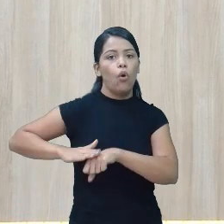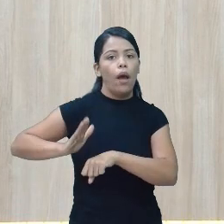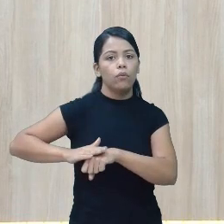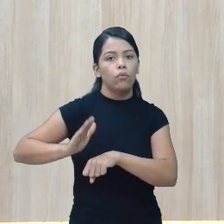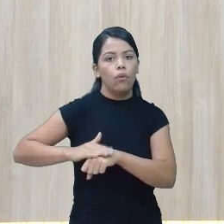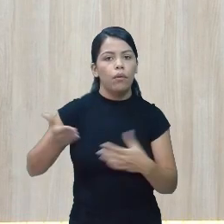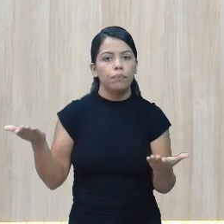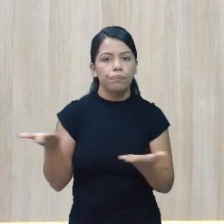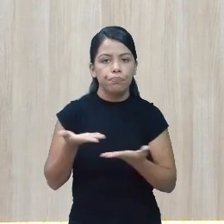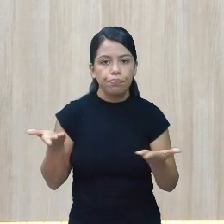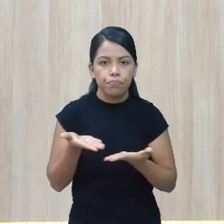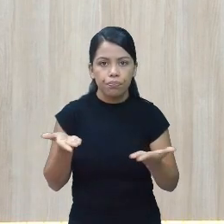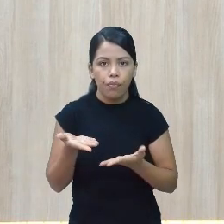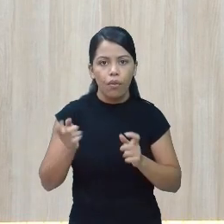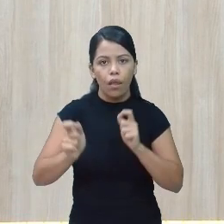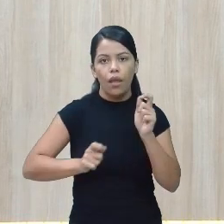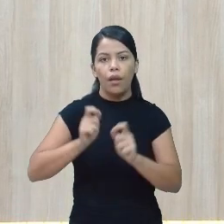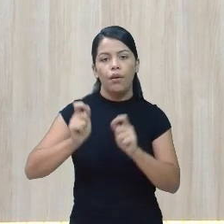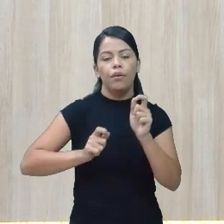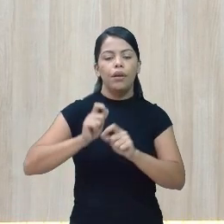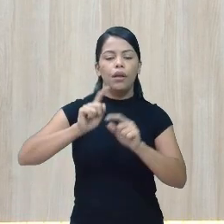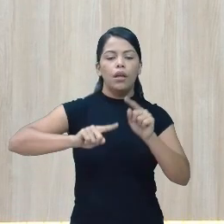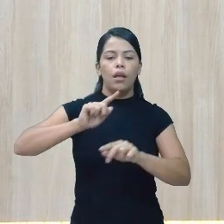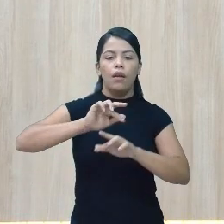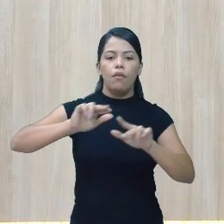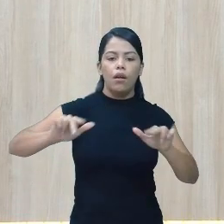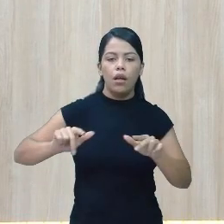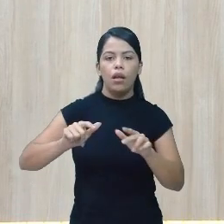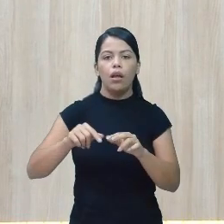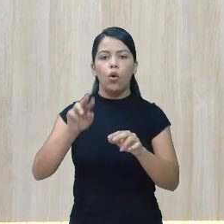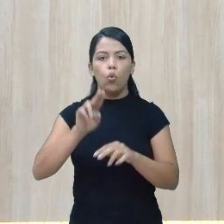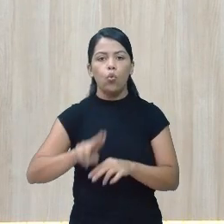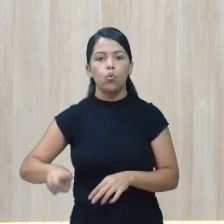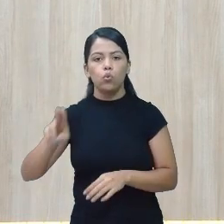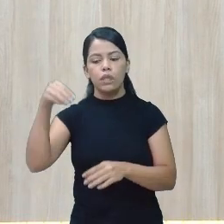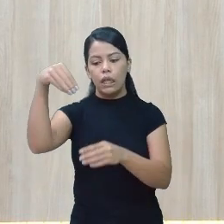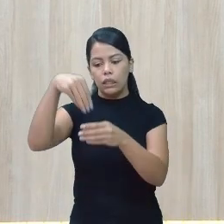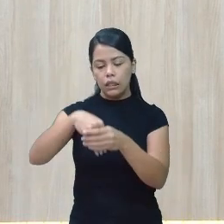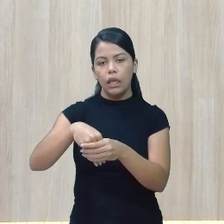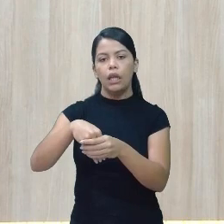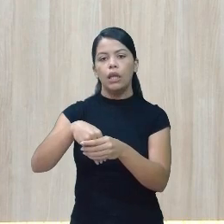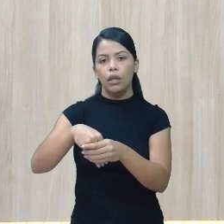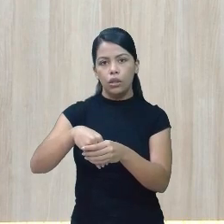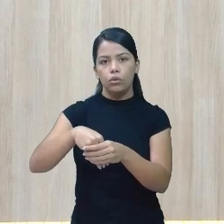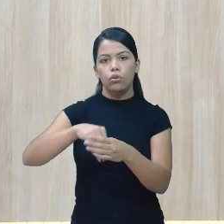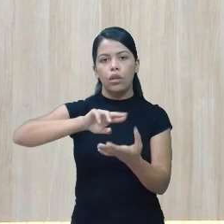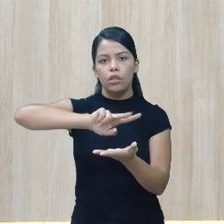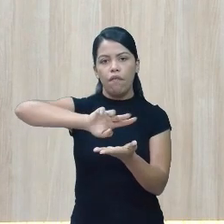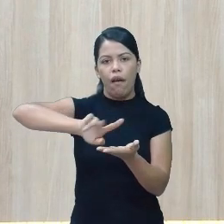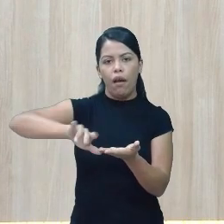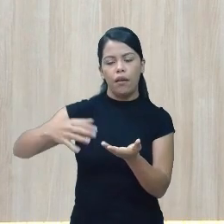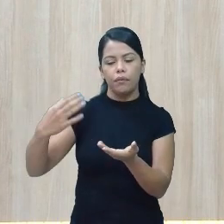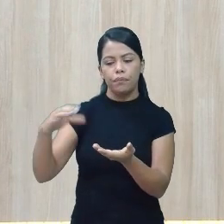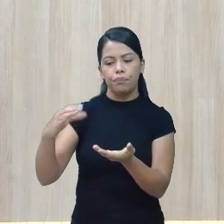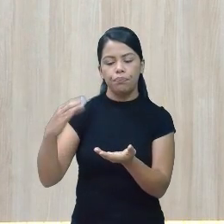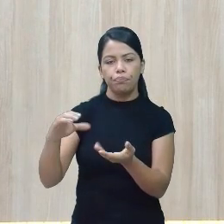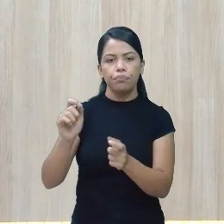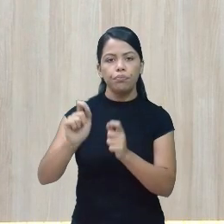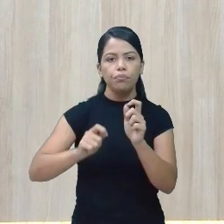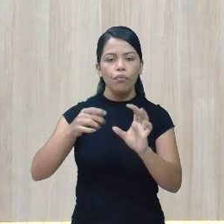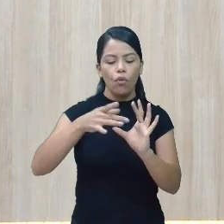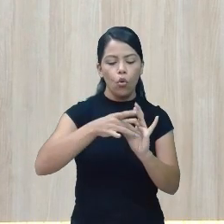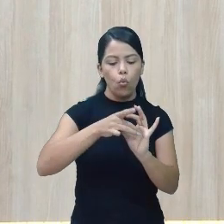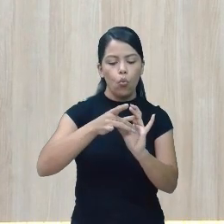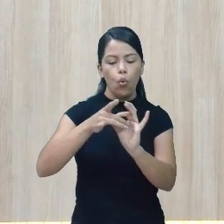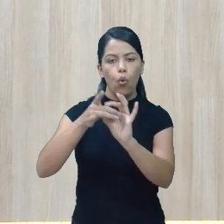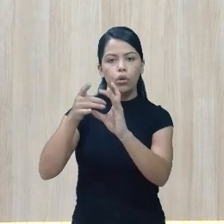que essa ferramenta utilizada tanto pela estatística como por outras ciências, a gente vai perceber que está dentro de um